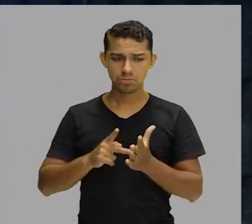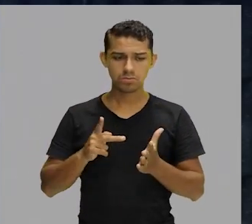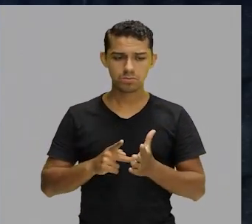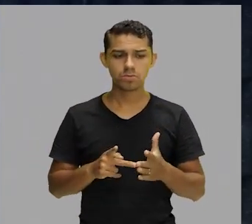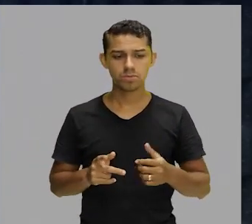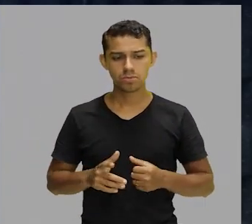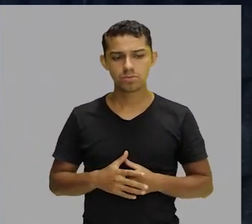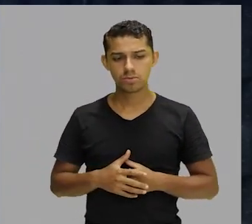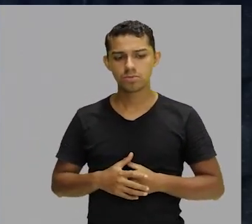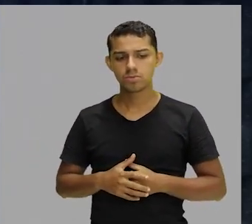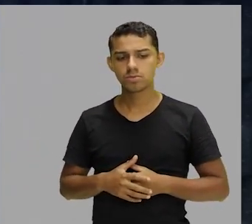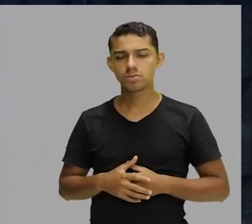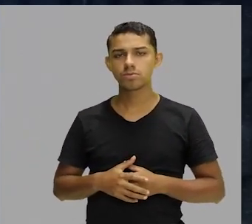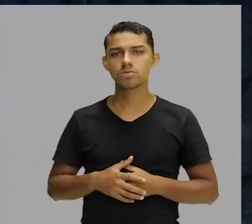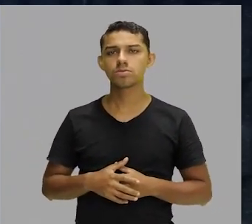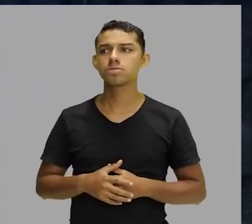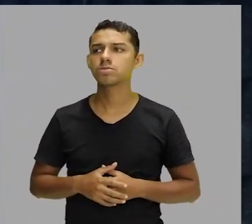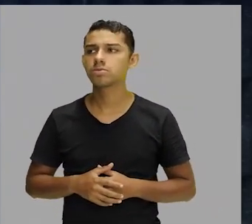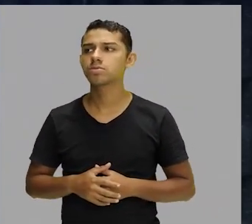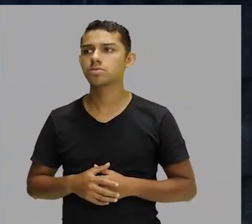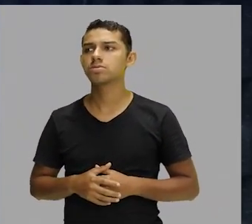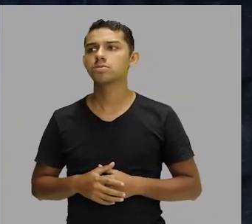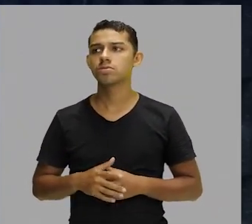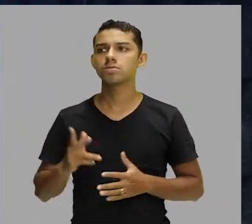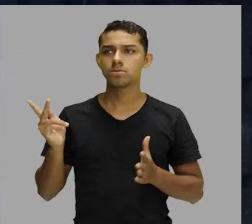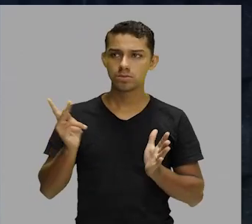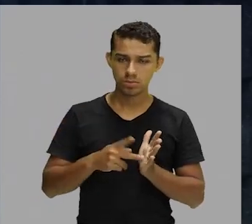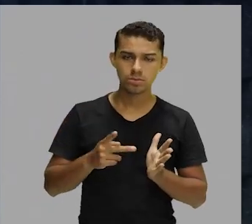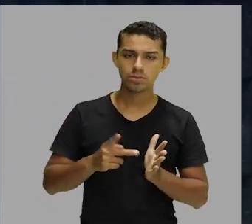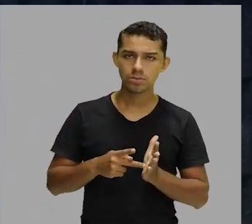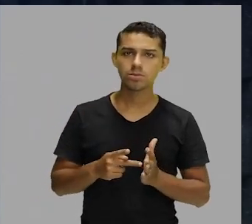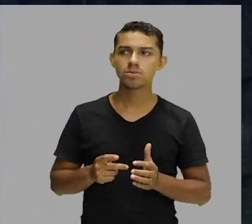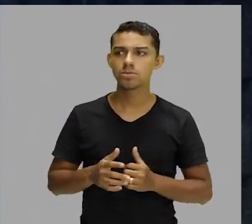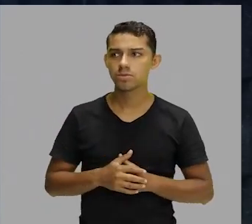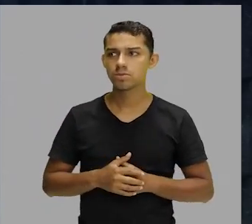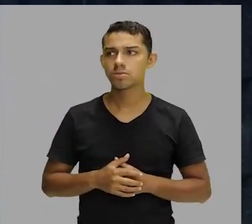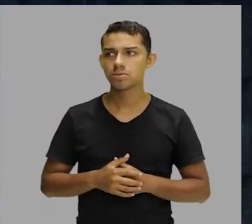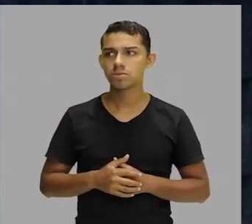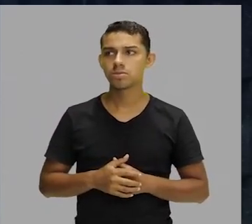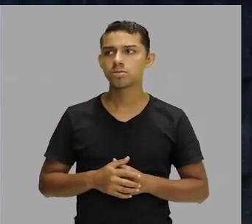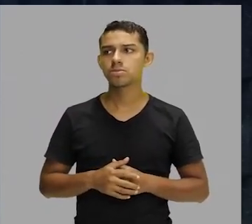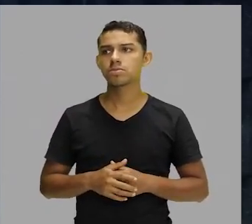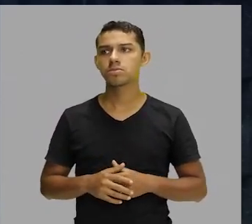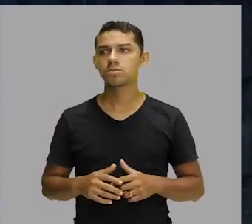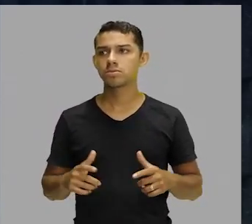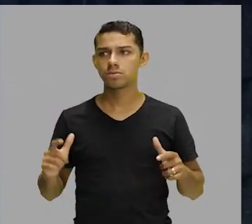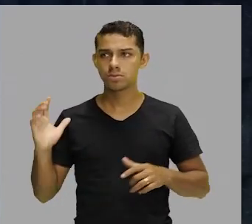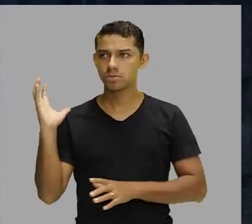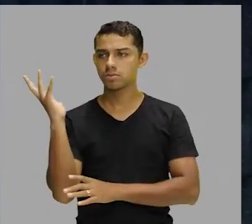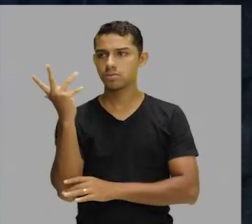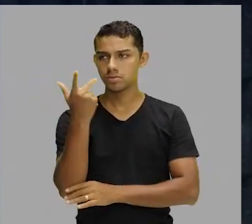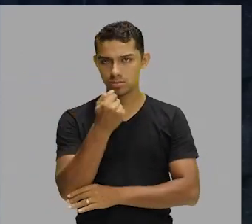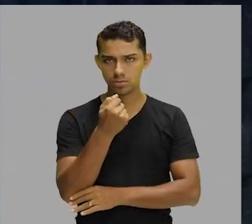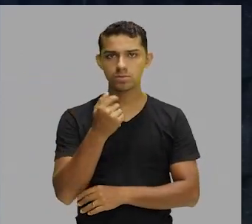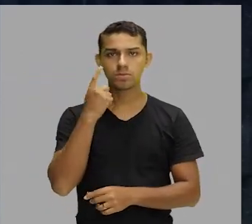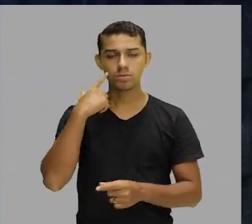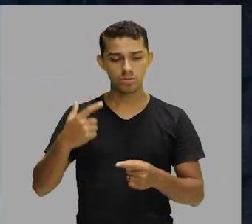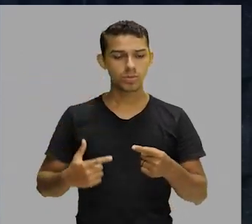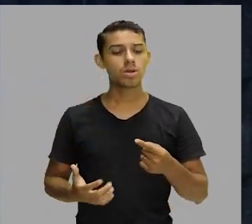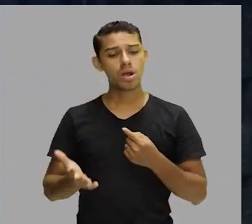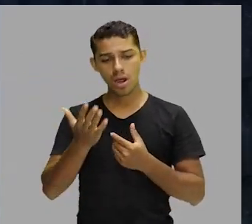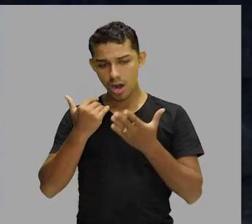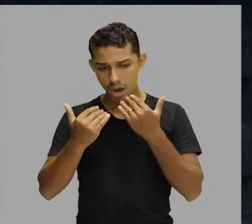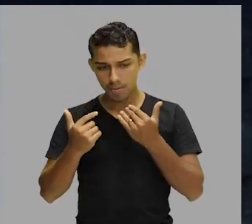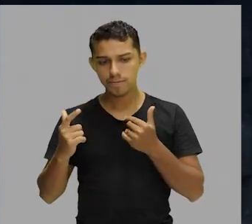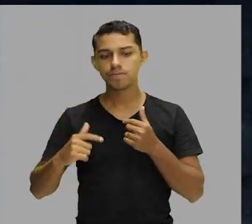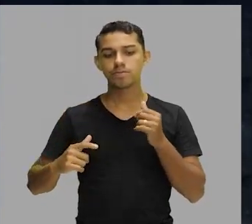pessoal? A letra A, ela pode ser coerente, sim. Eu tenho aqui uma jacarandá, que serve de alimento para várias